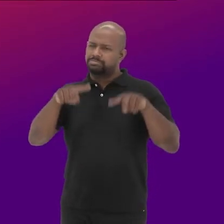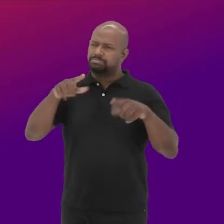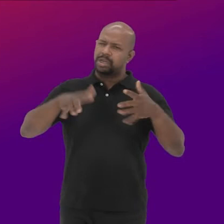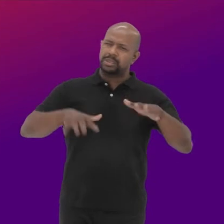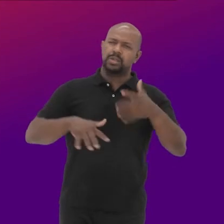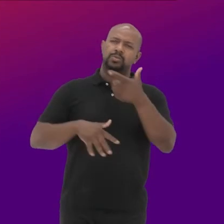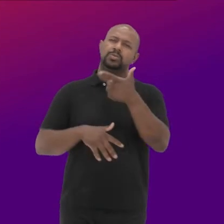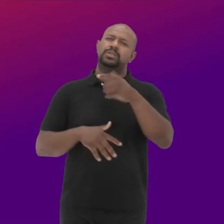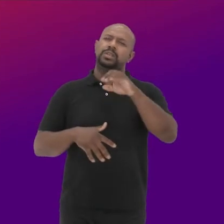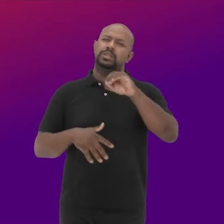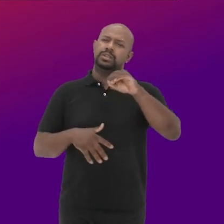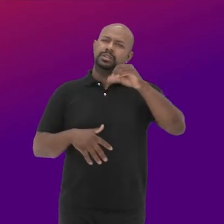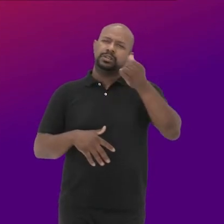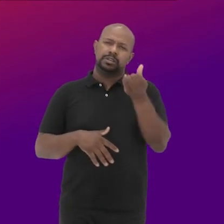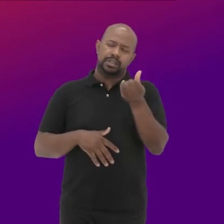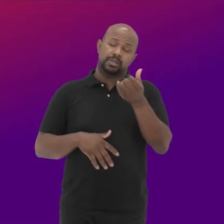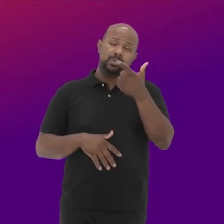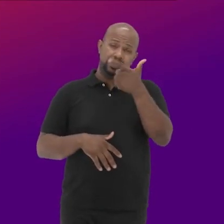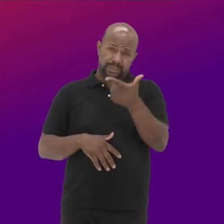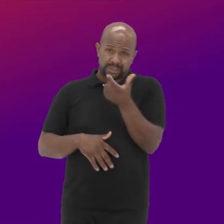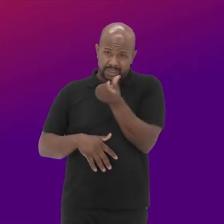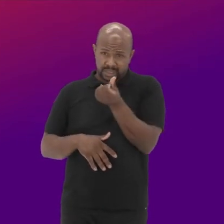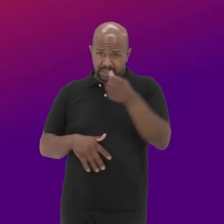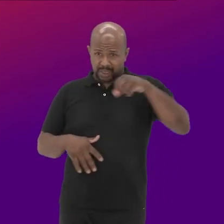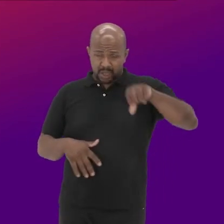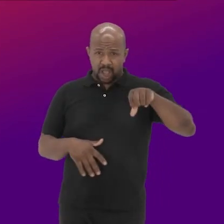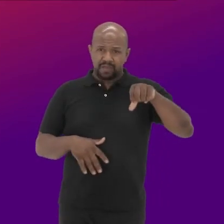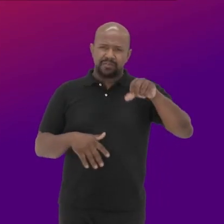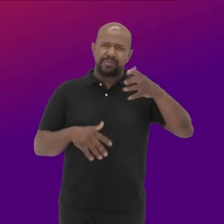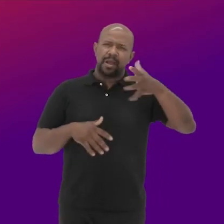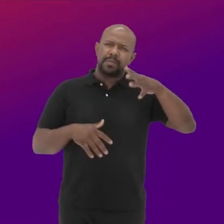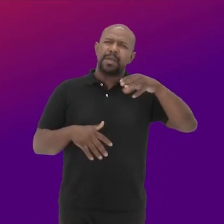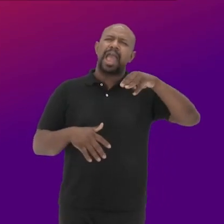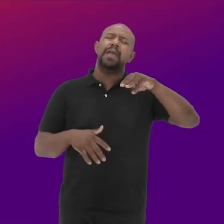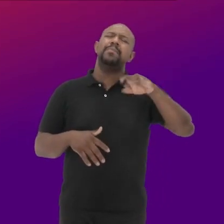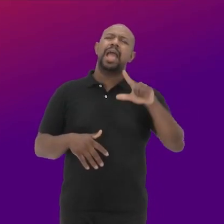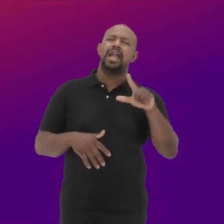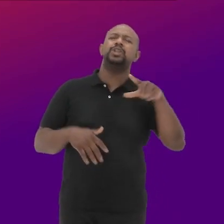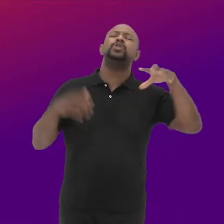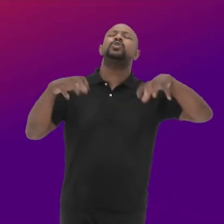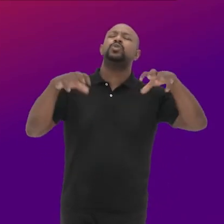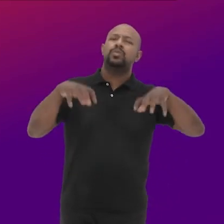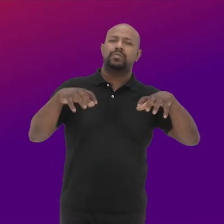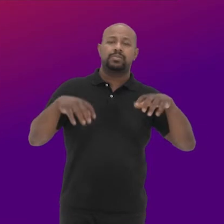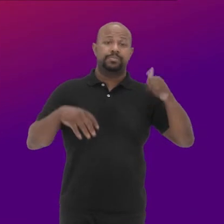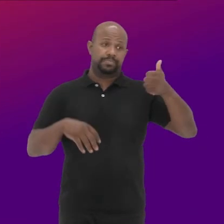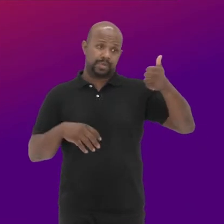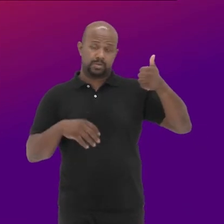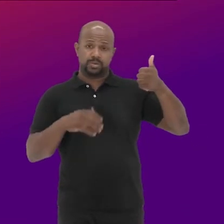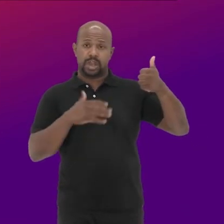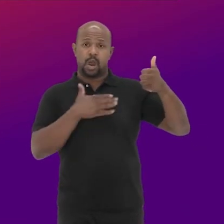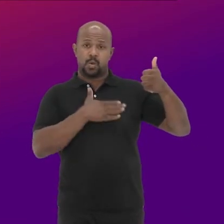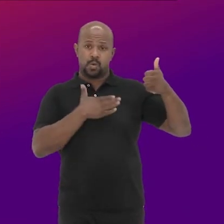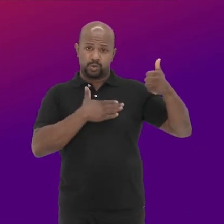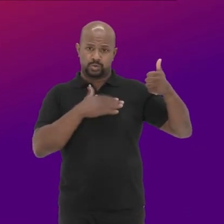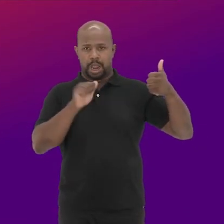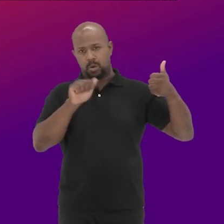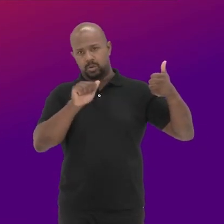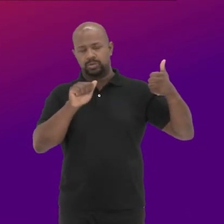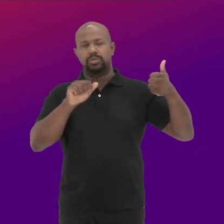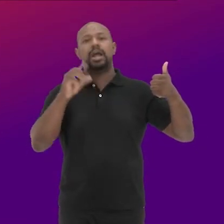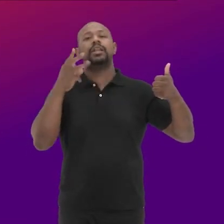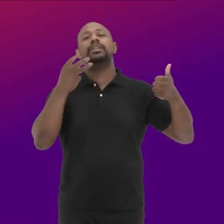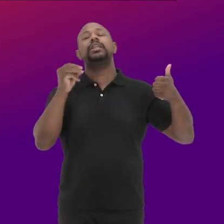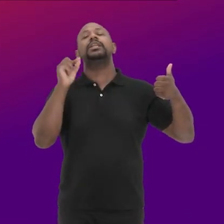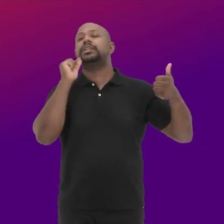era de 269 milímetros de chuva nesse período, de 1º de agosto a 30 de setembro. E